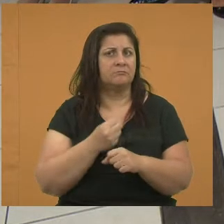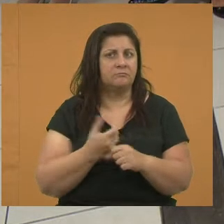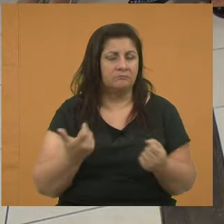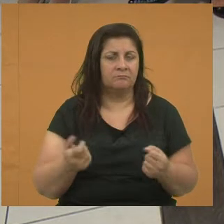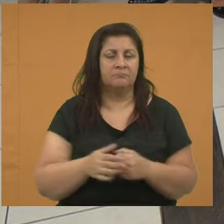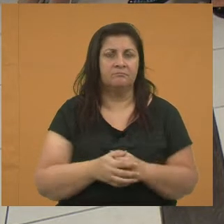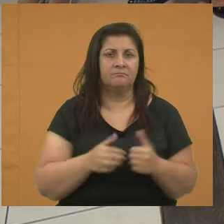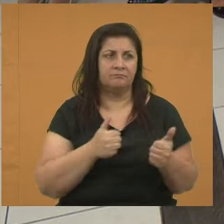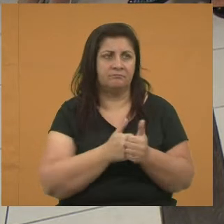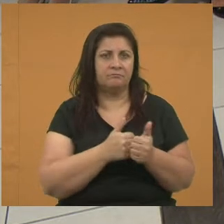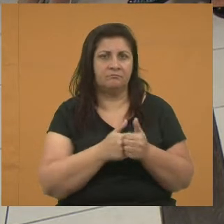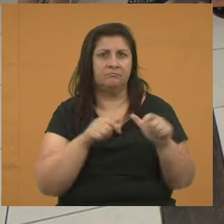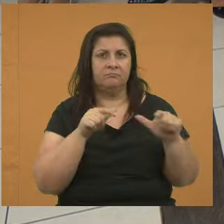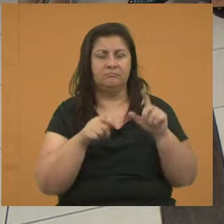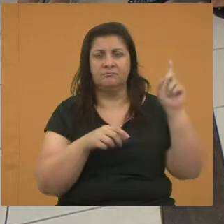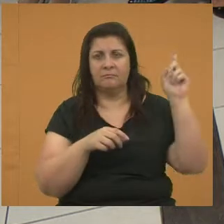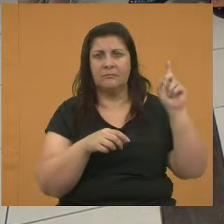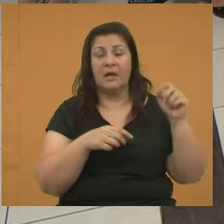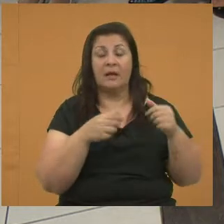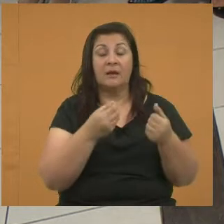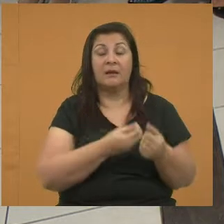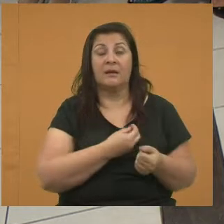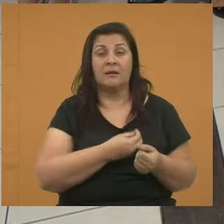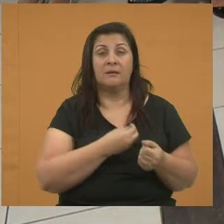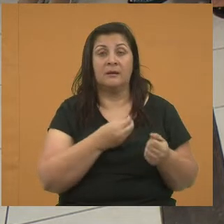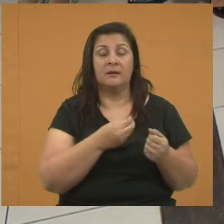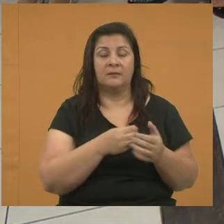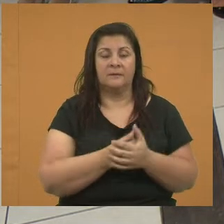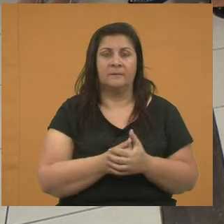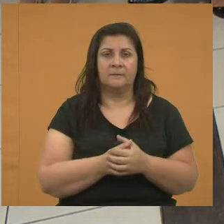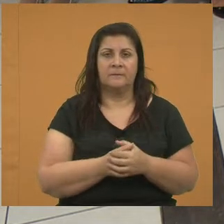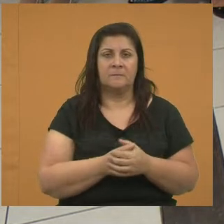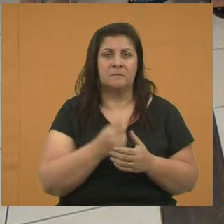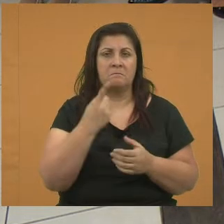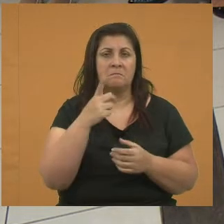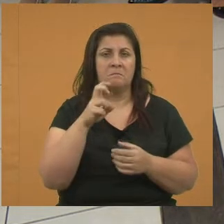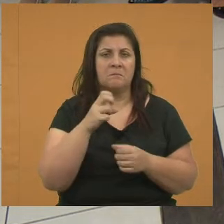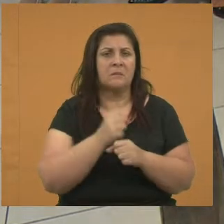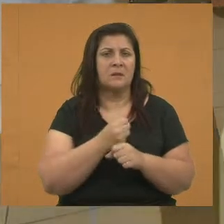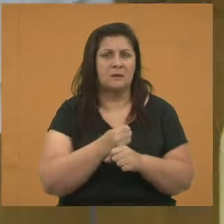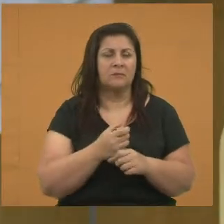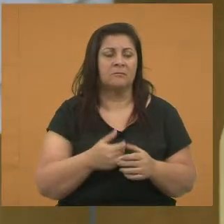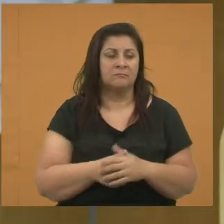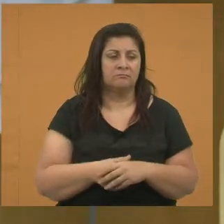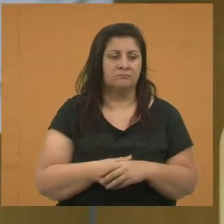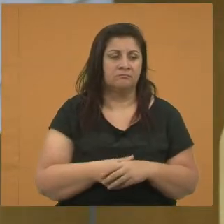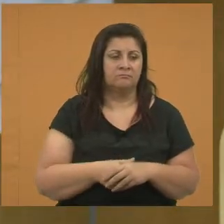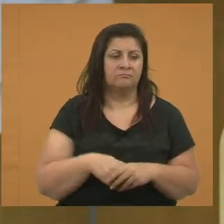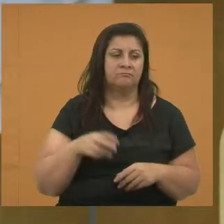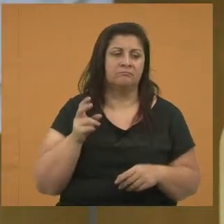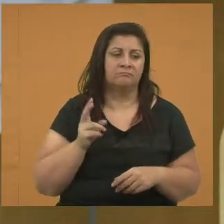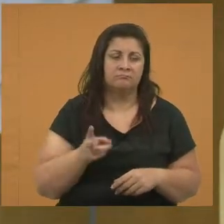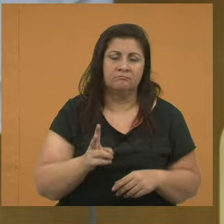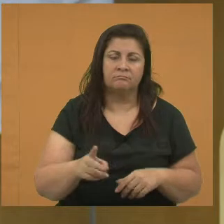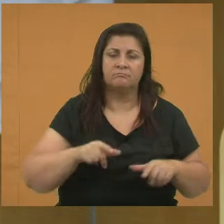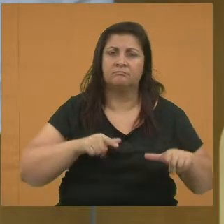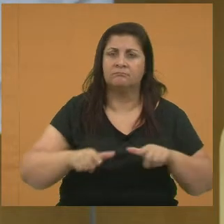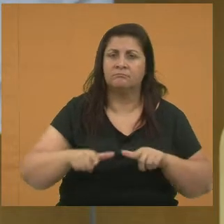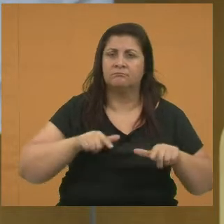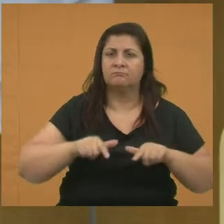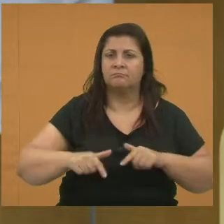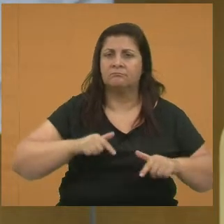moro também, e tive ali um comércio por, acho que uns 15 anos eu fiquei ali. Mas a minha vida também foi sempre assim. Eu trabalhei durante